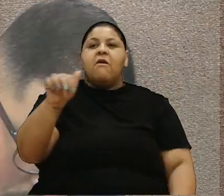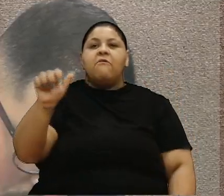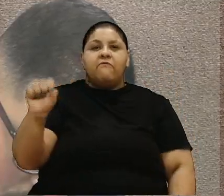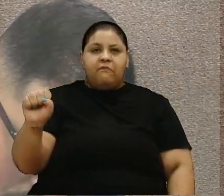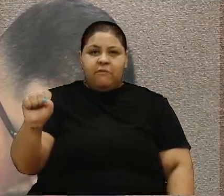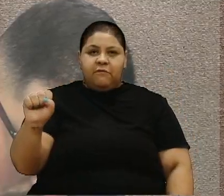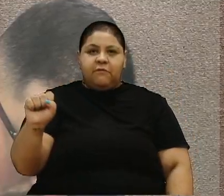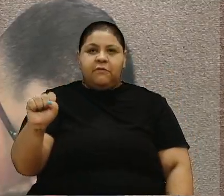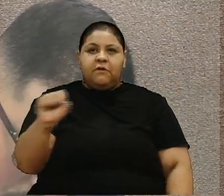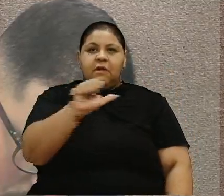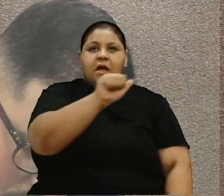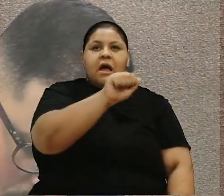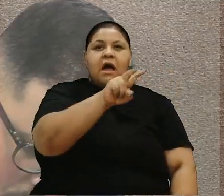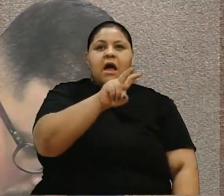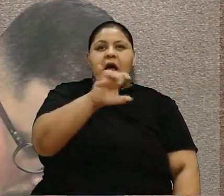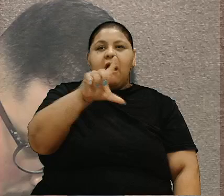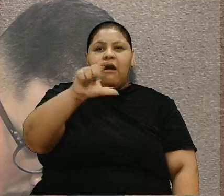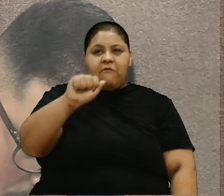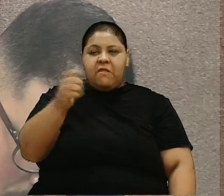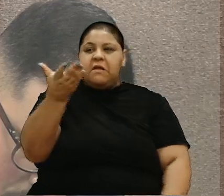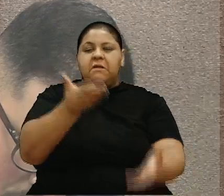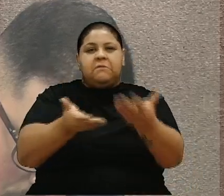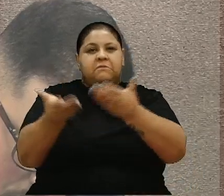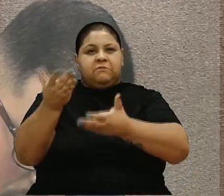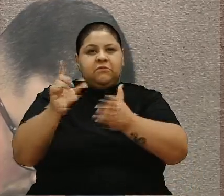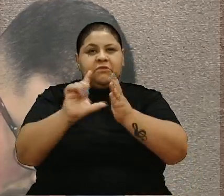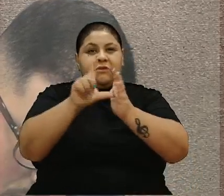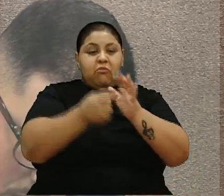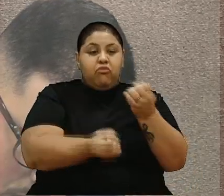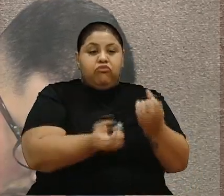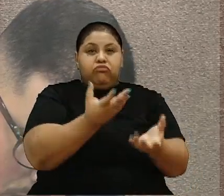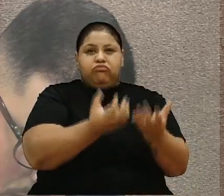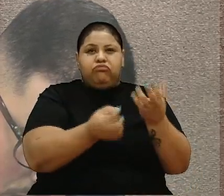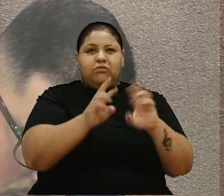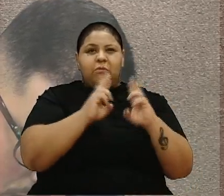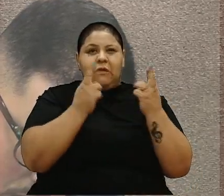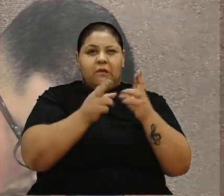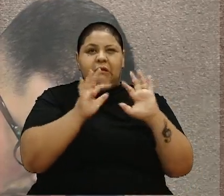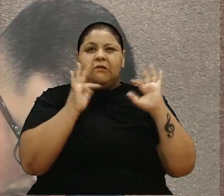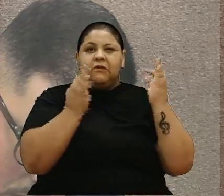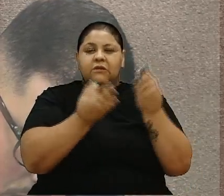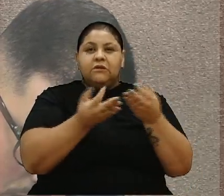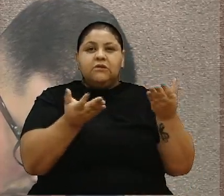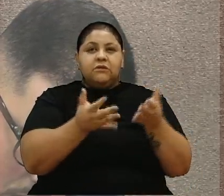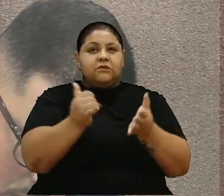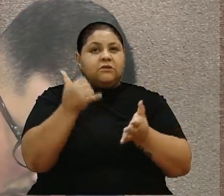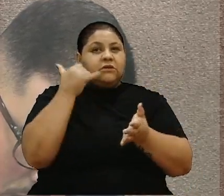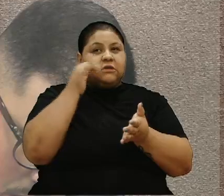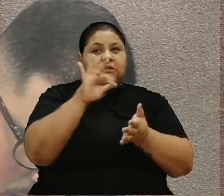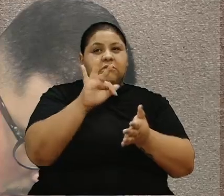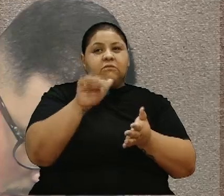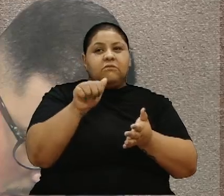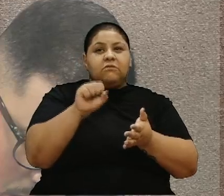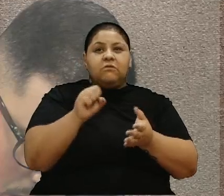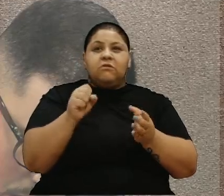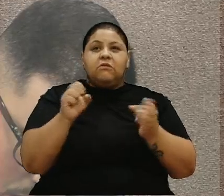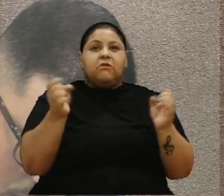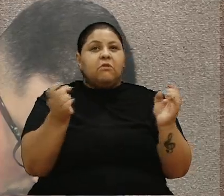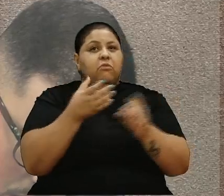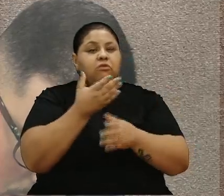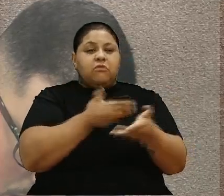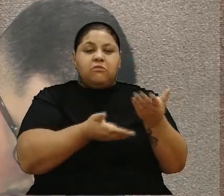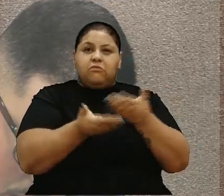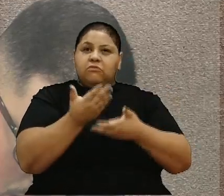O senhor Ávila, ele atendeu prontamente. Após o incêndio ali, eu me reuni com a família e já liguei para a FAS e ele prontamente